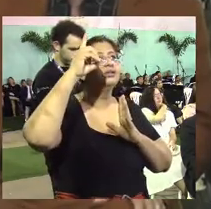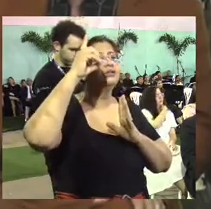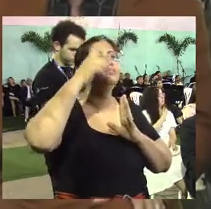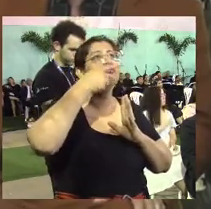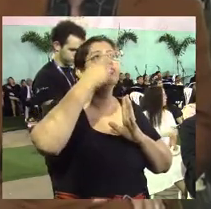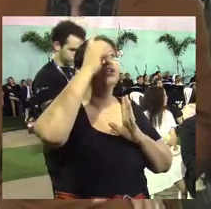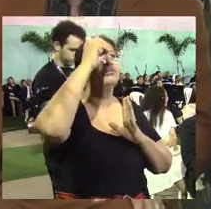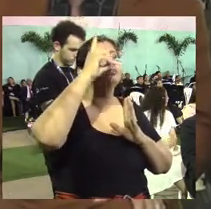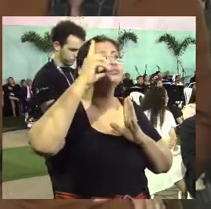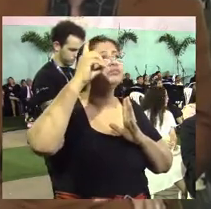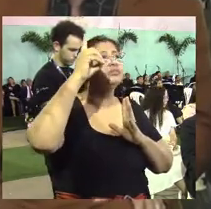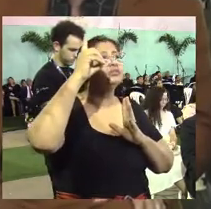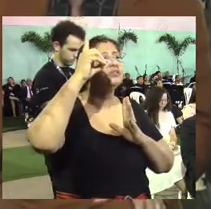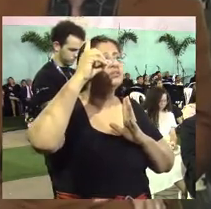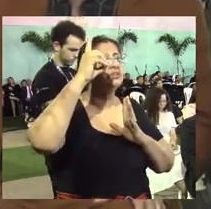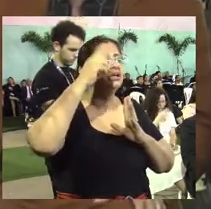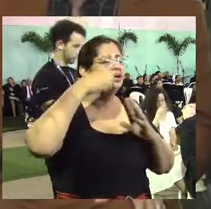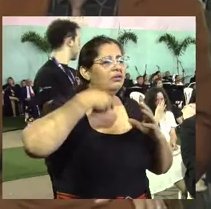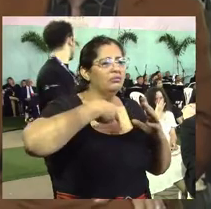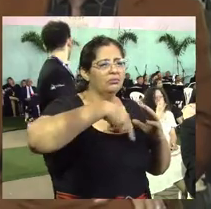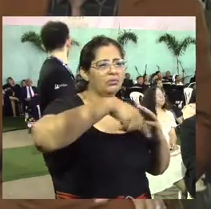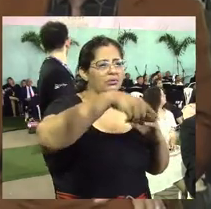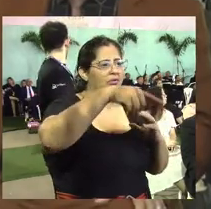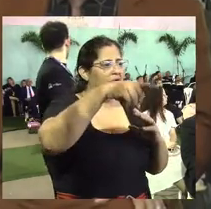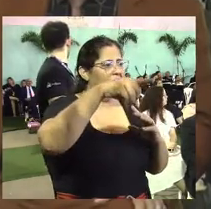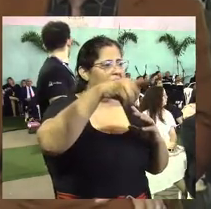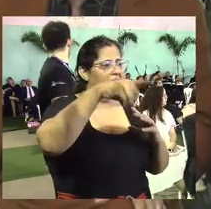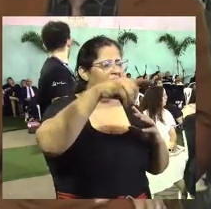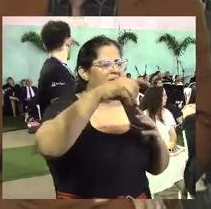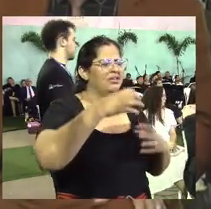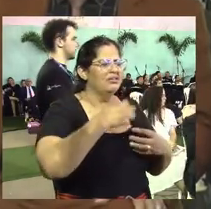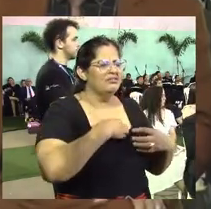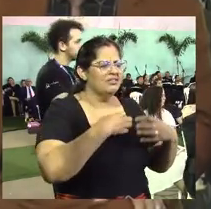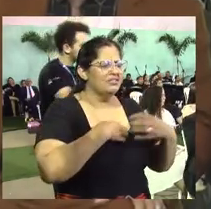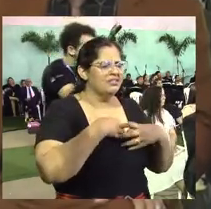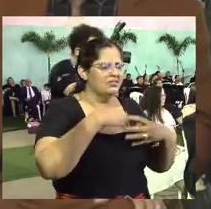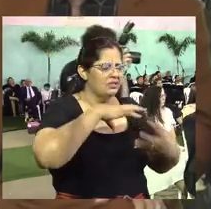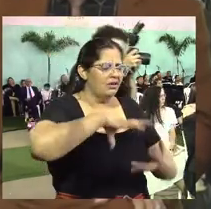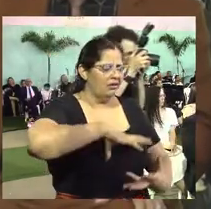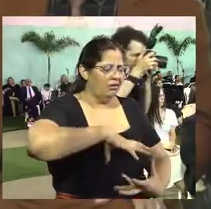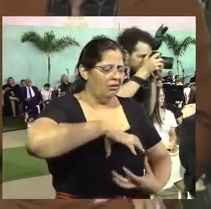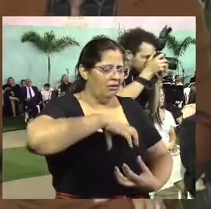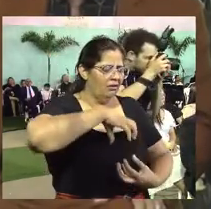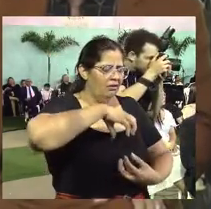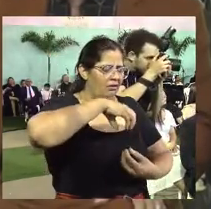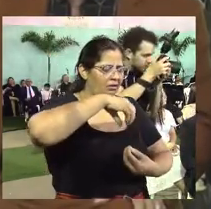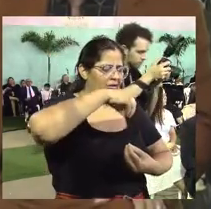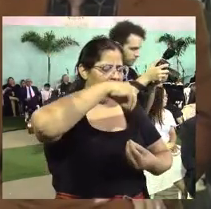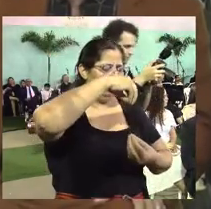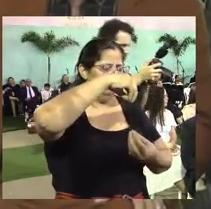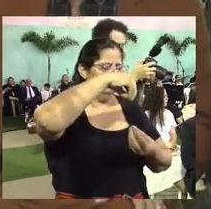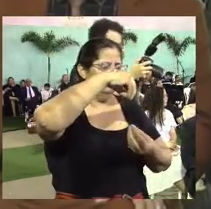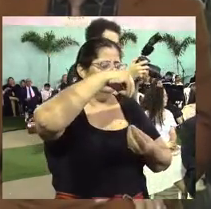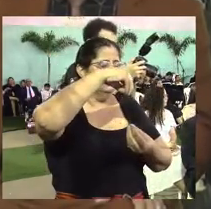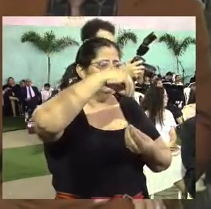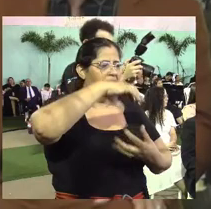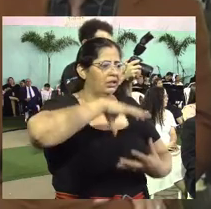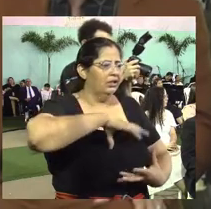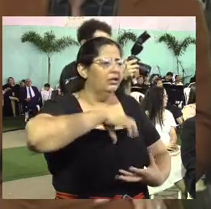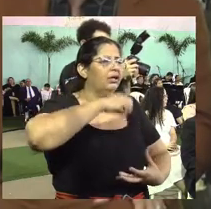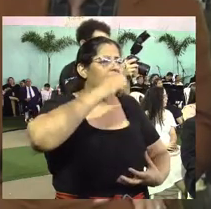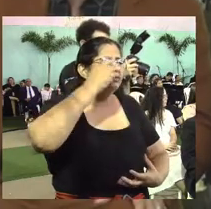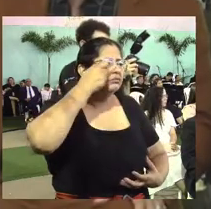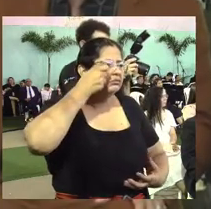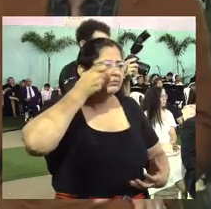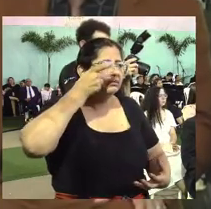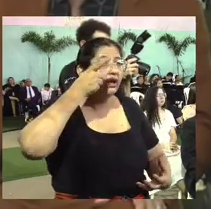ficou um tempo sem falar comigo foi quando eu tinha ido embora mas de repente eu senti minha alma e o Espírito voltando e minha consciência abriu o meu olho abriu